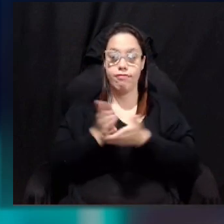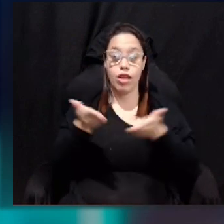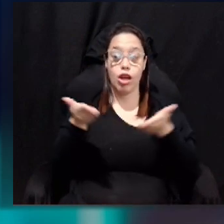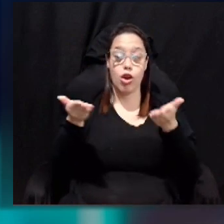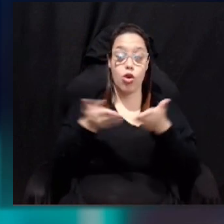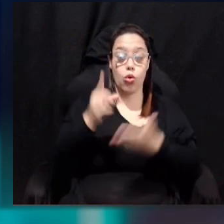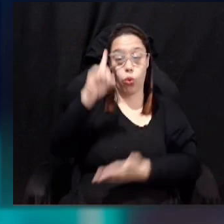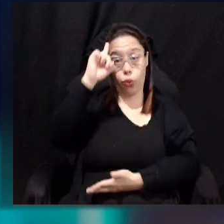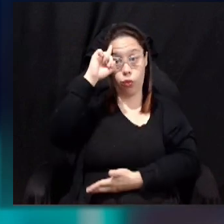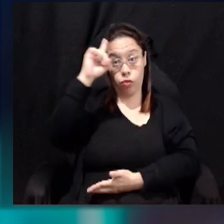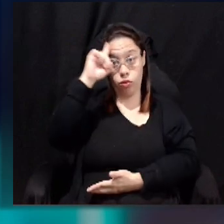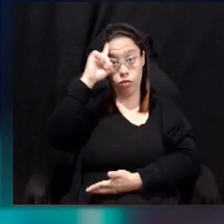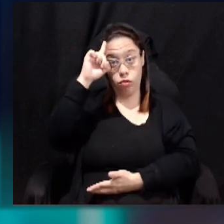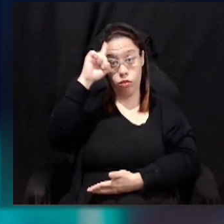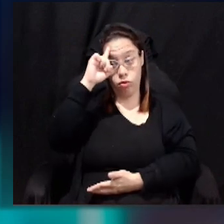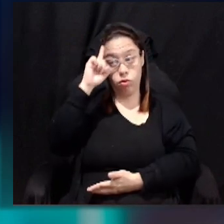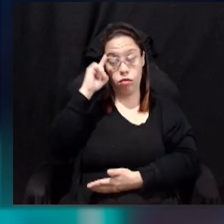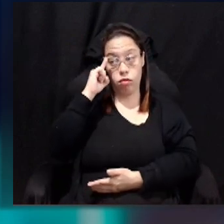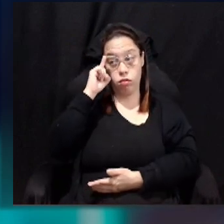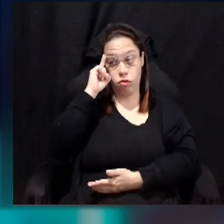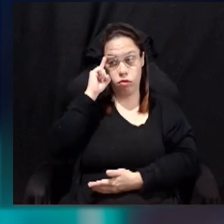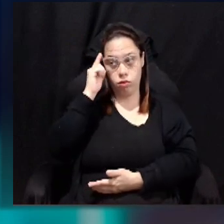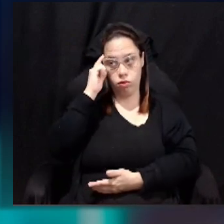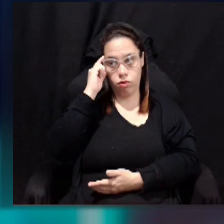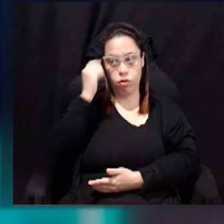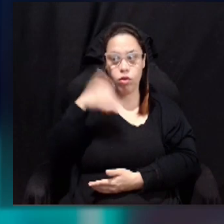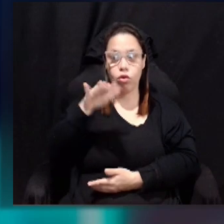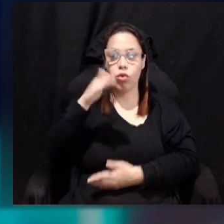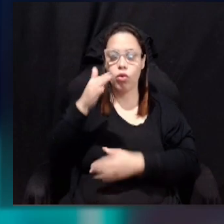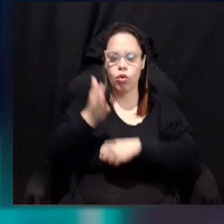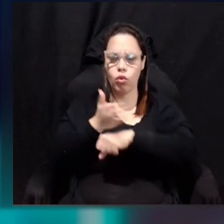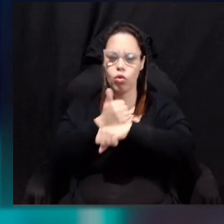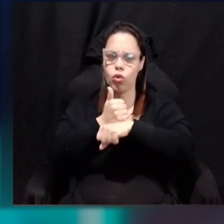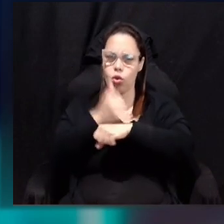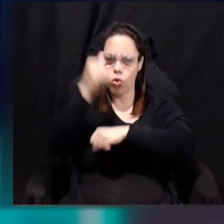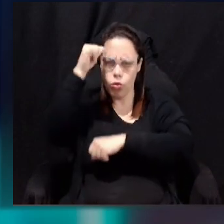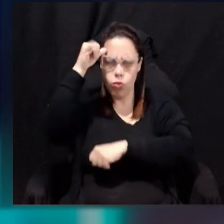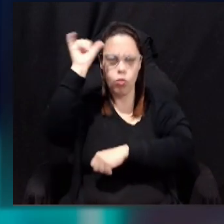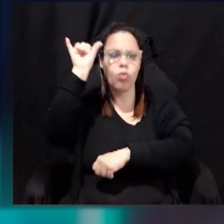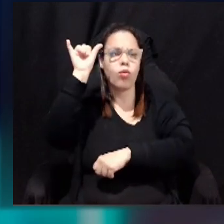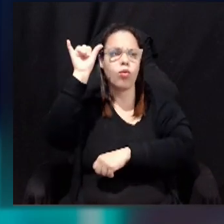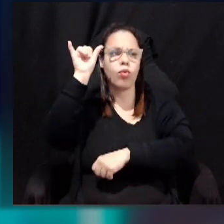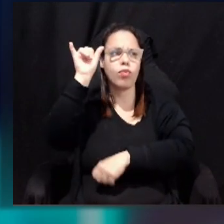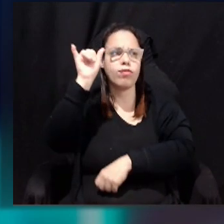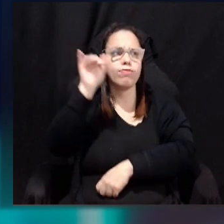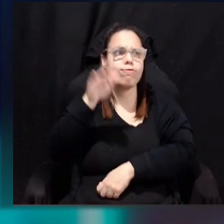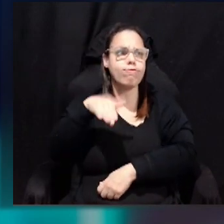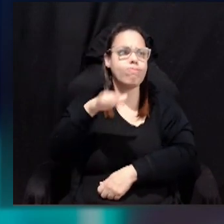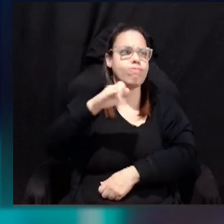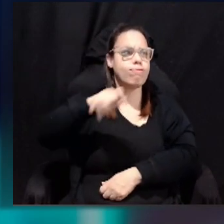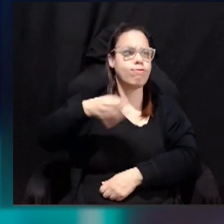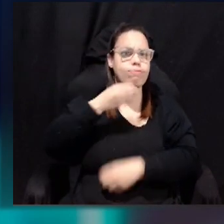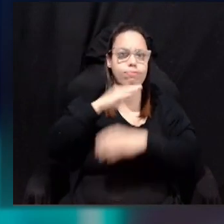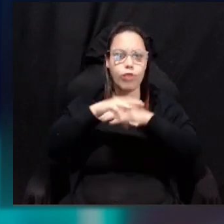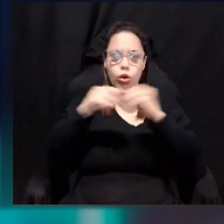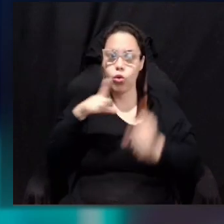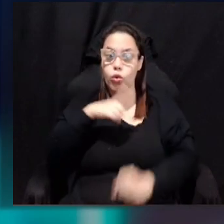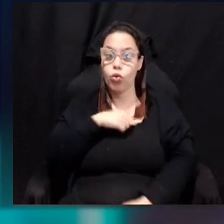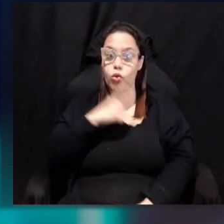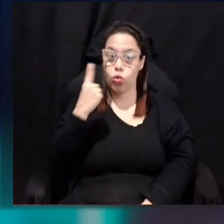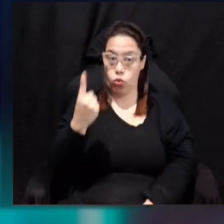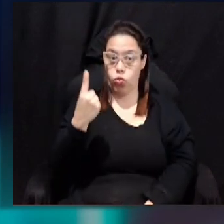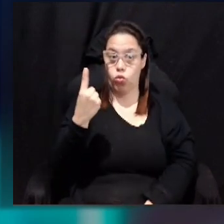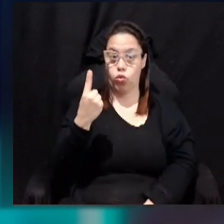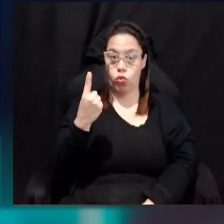estamos num cenário em que quanto mais cedo se prevenir, mais chances de cura tem. Uma pessoa a cada